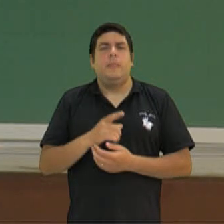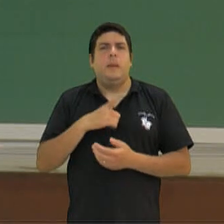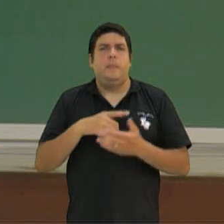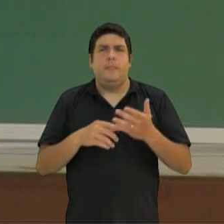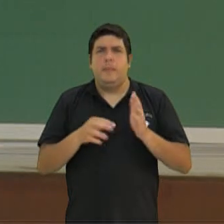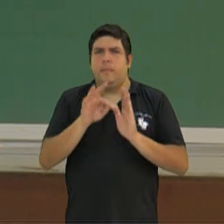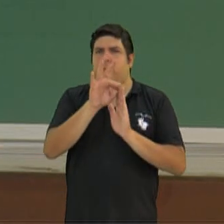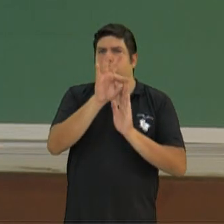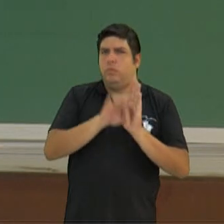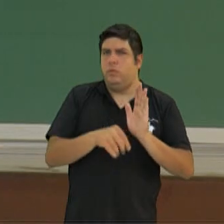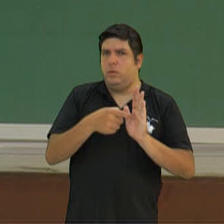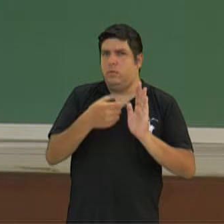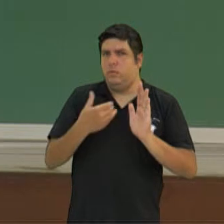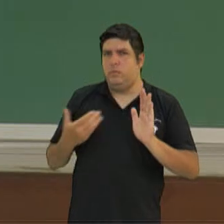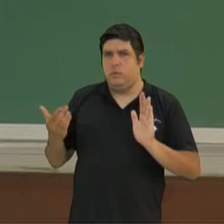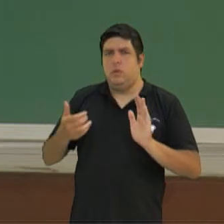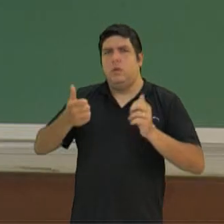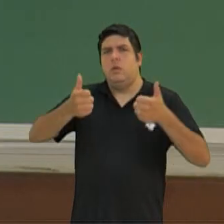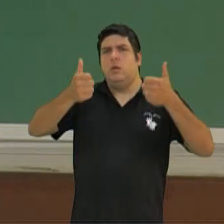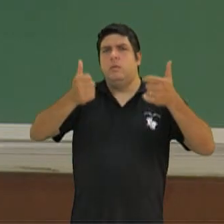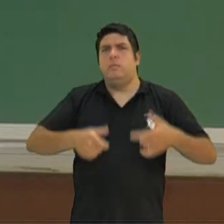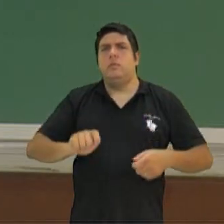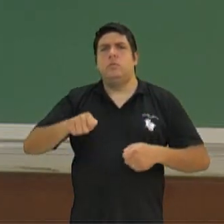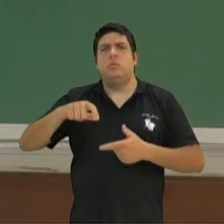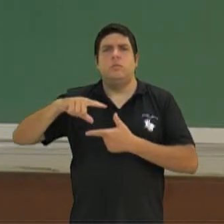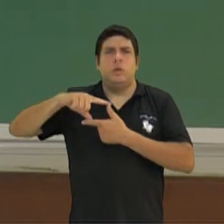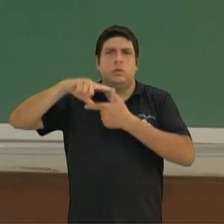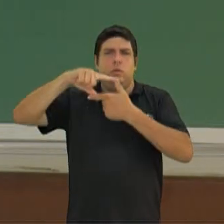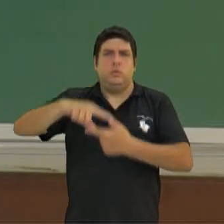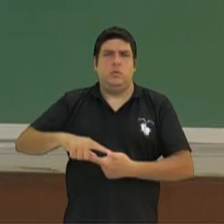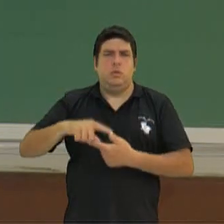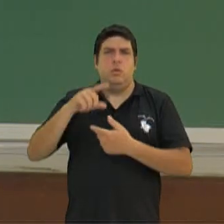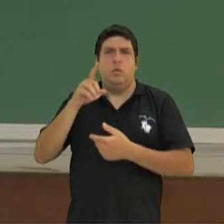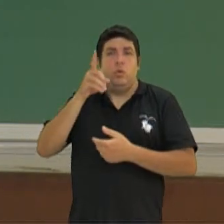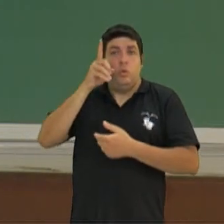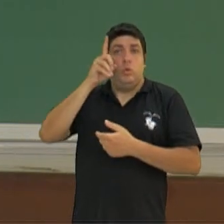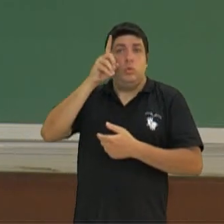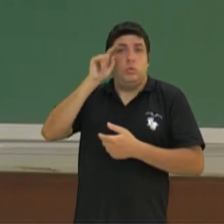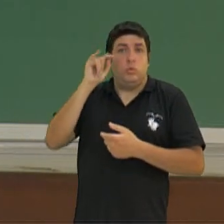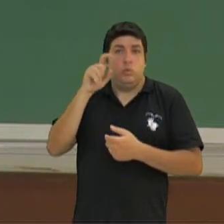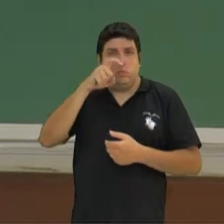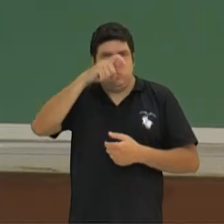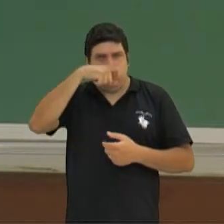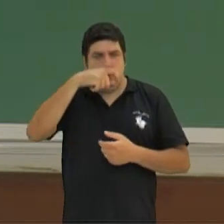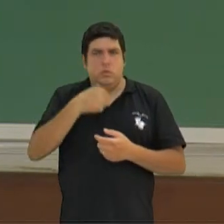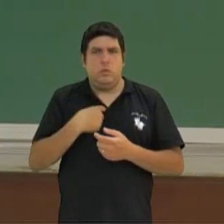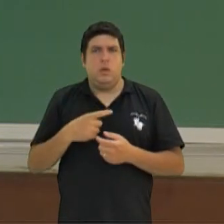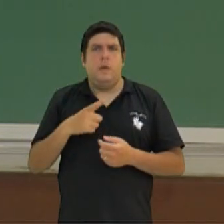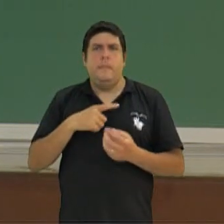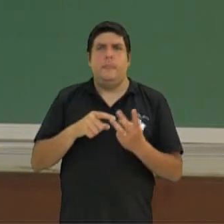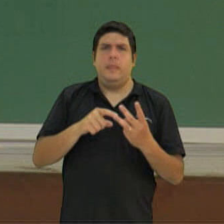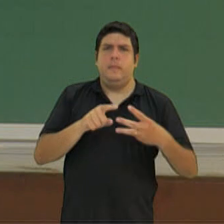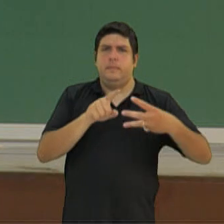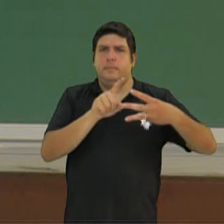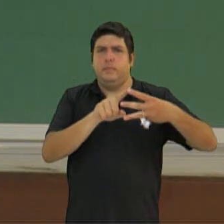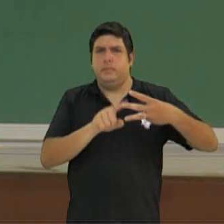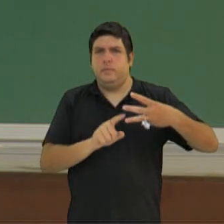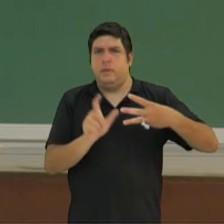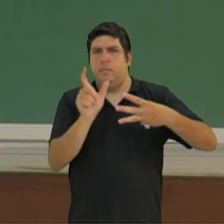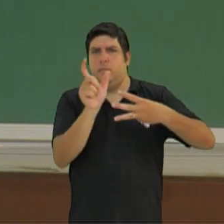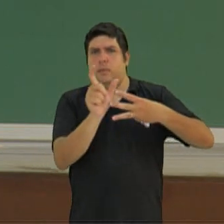texto que fala justamente sobre a tradição do Halloween, lá quando surgiu. E eu tenho 3 palavras que vocês